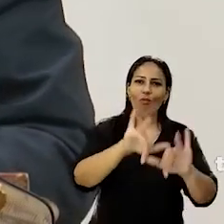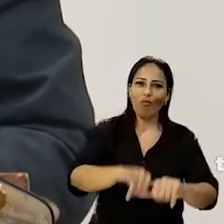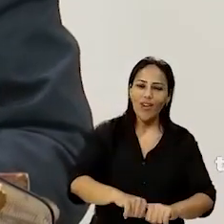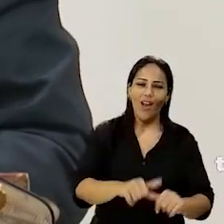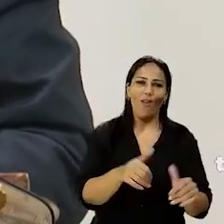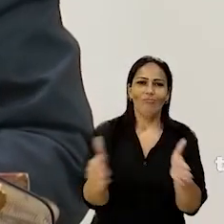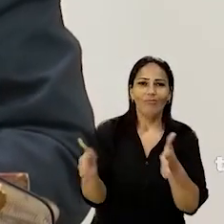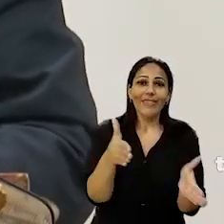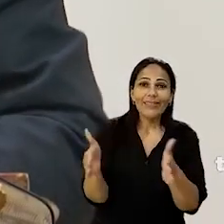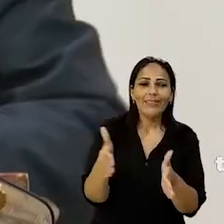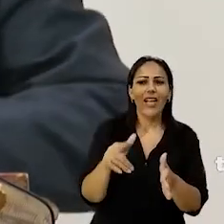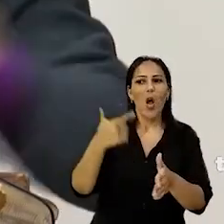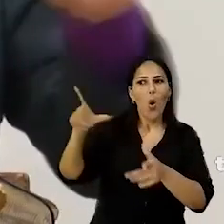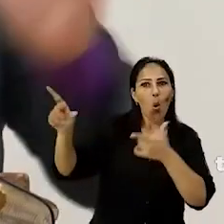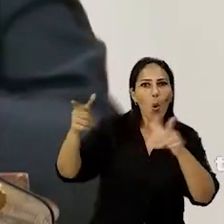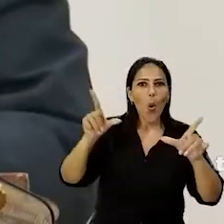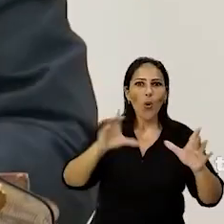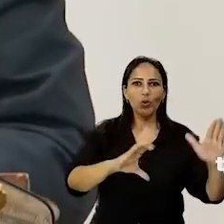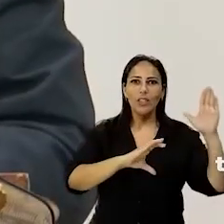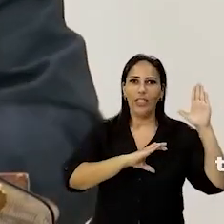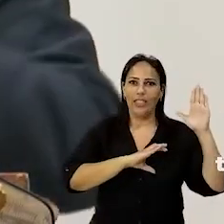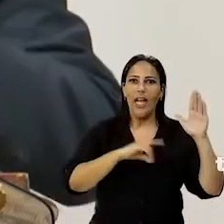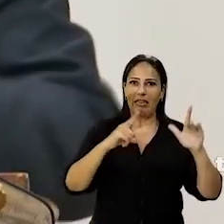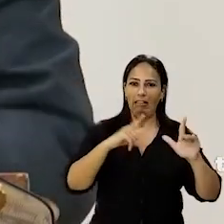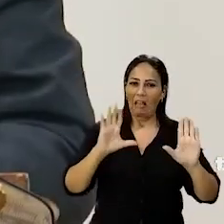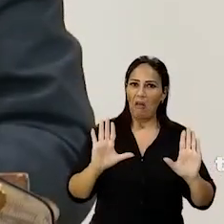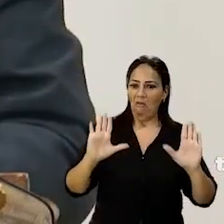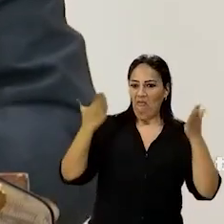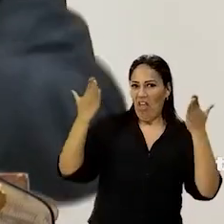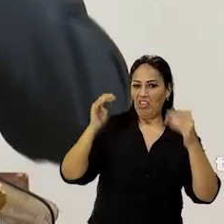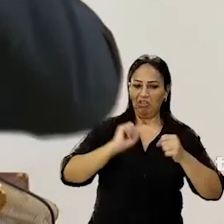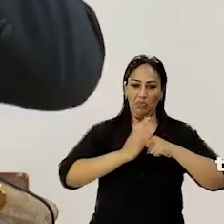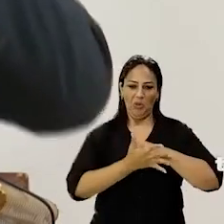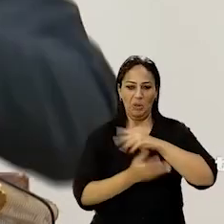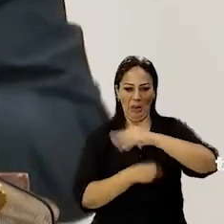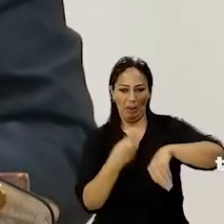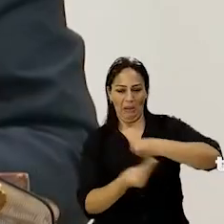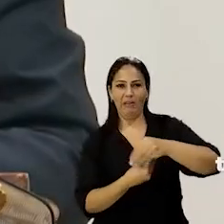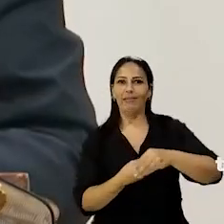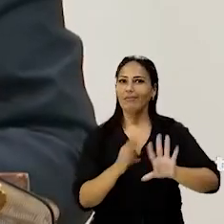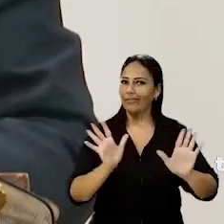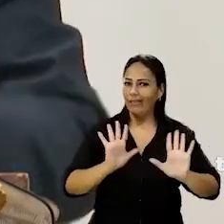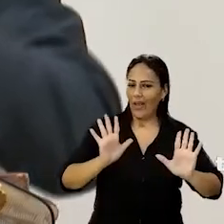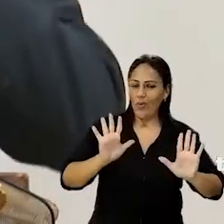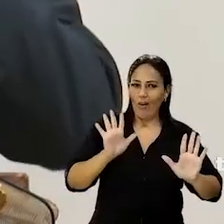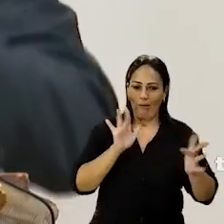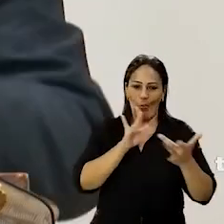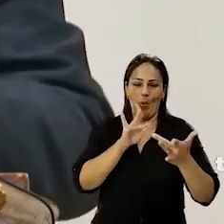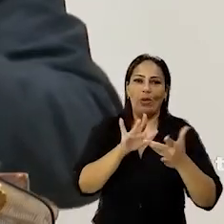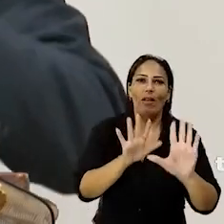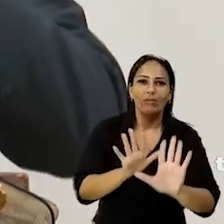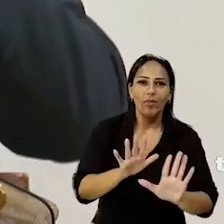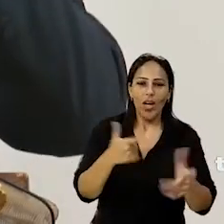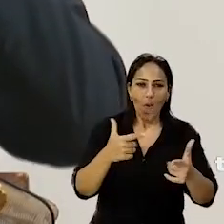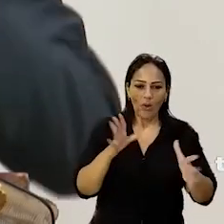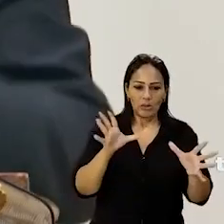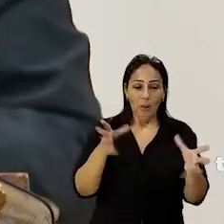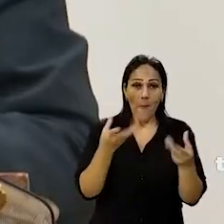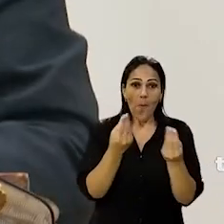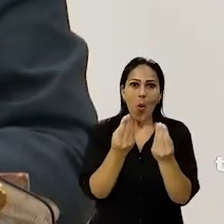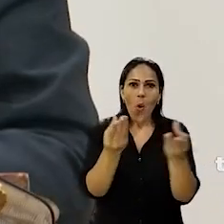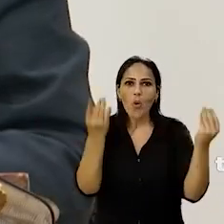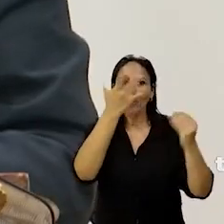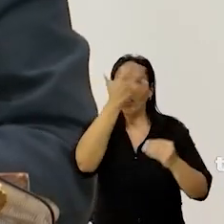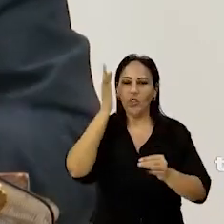Os outros candidatos estão promovendo até o Corona Fest. Nós não. Nossa aproximação com você é sem aglomeração